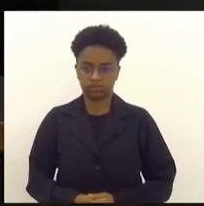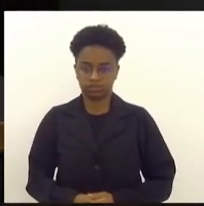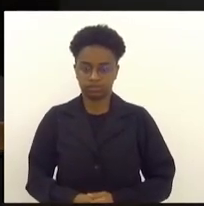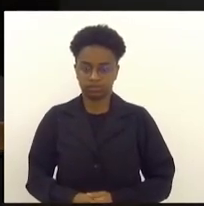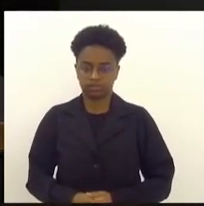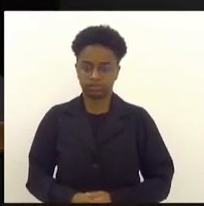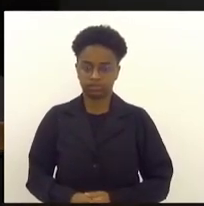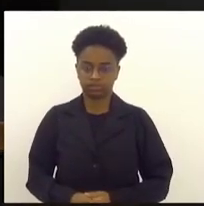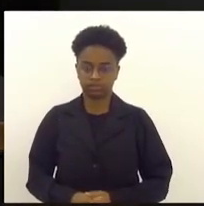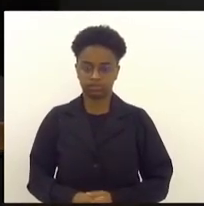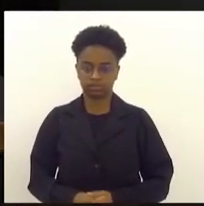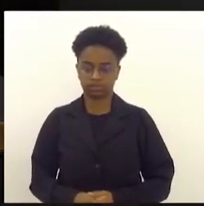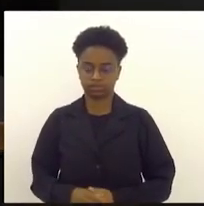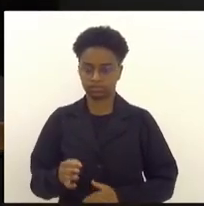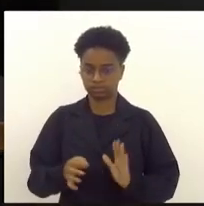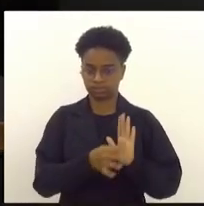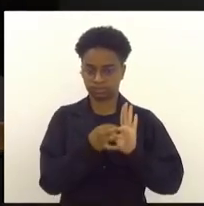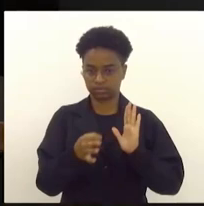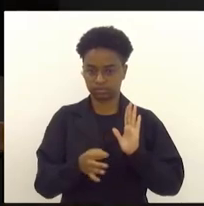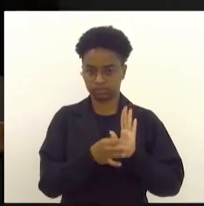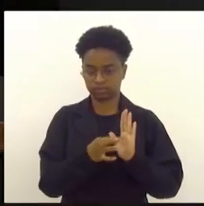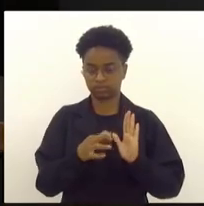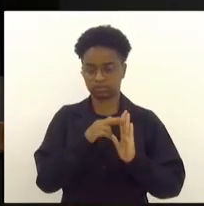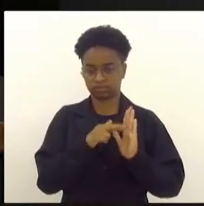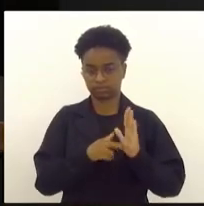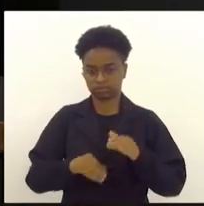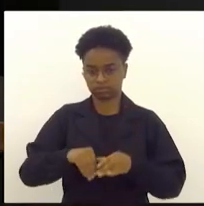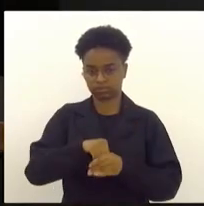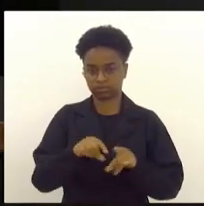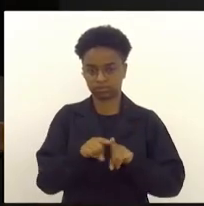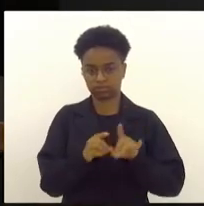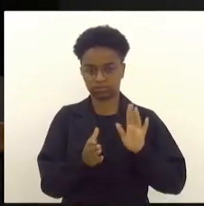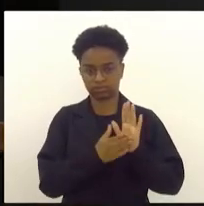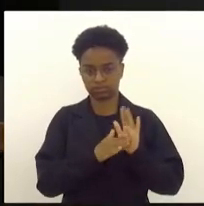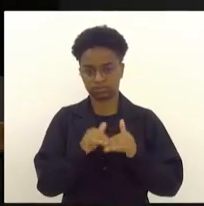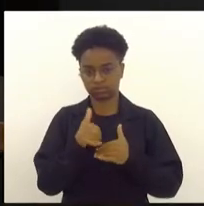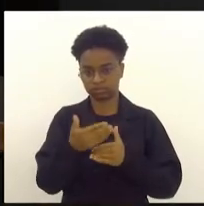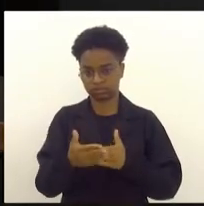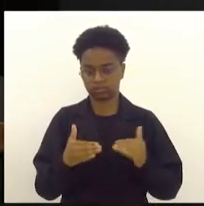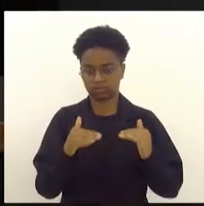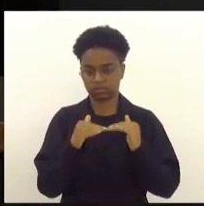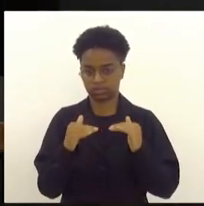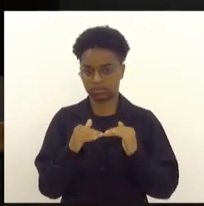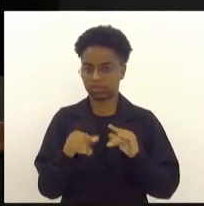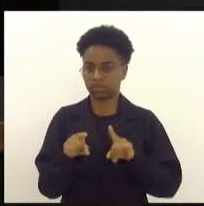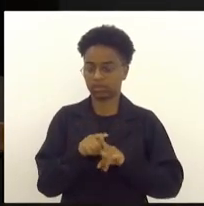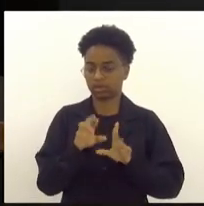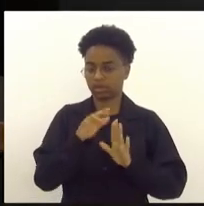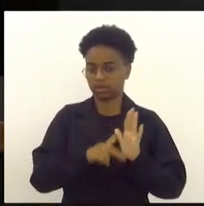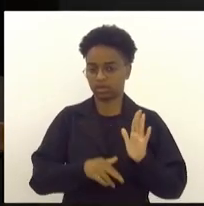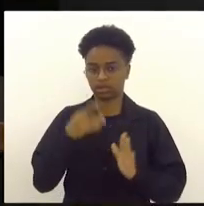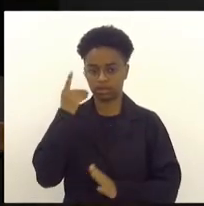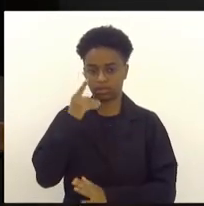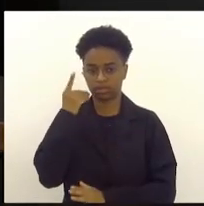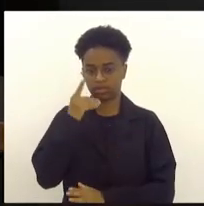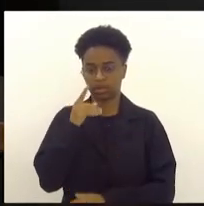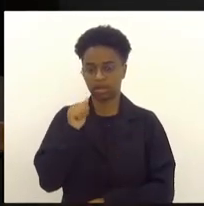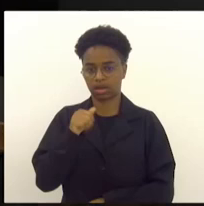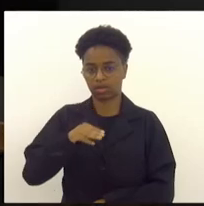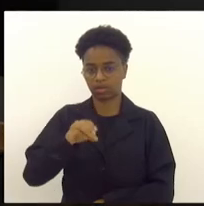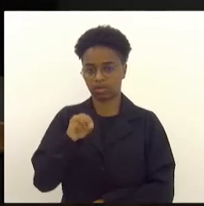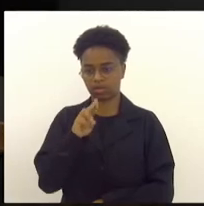Júnior parecer da comissão de normas internas e proposições externas favorável relator Deputado Rodrigo